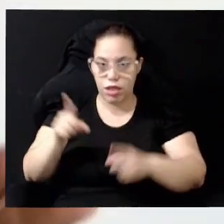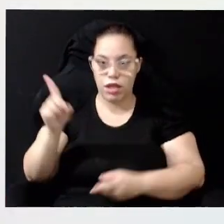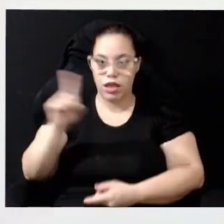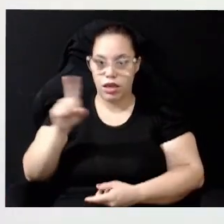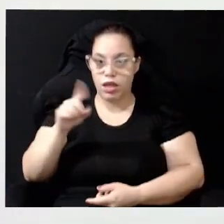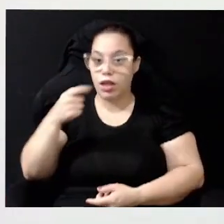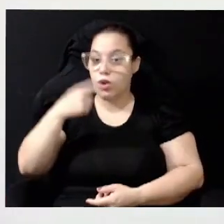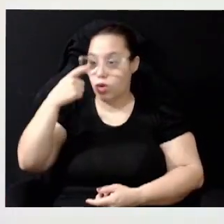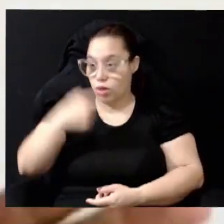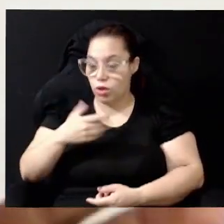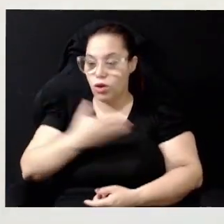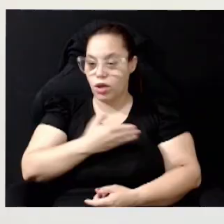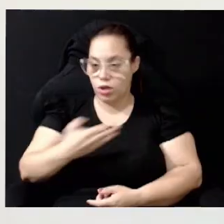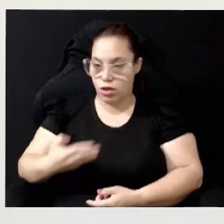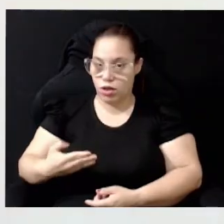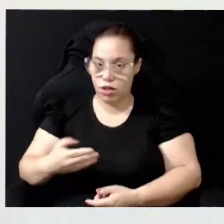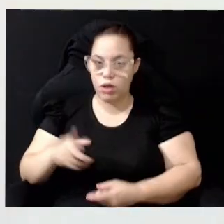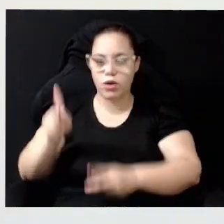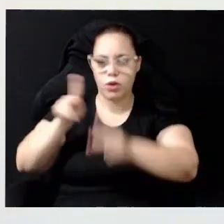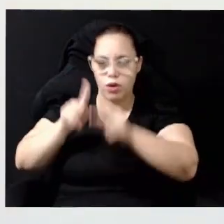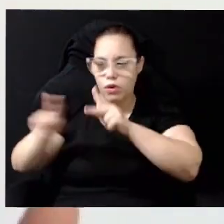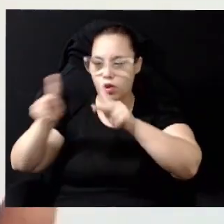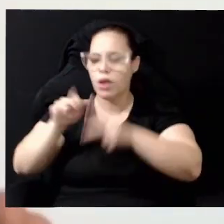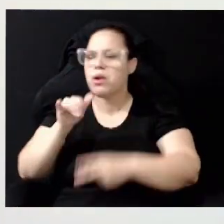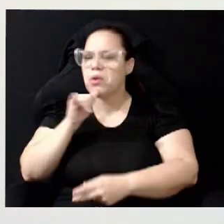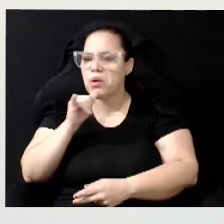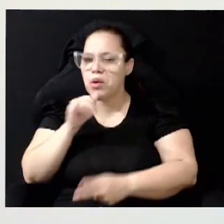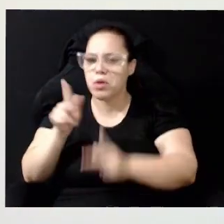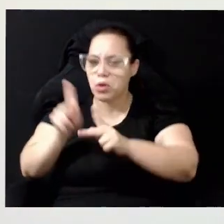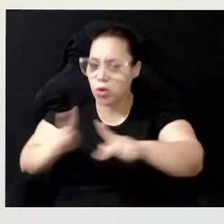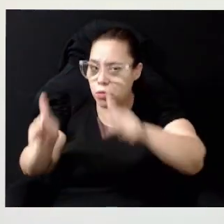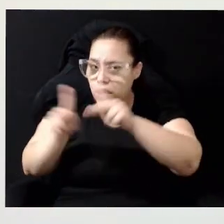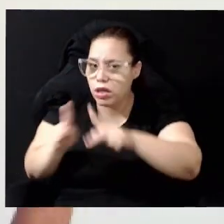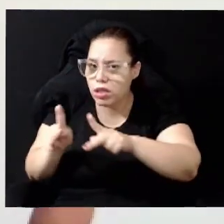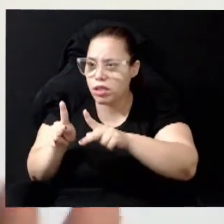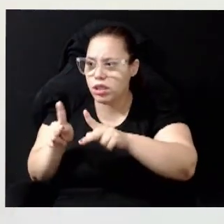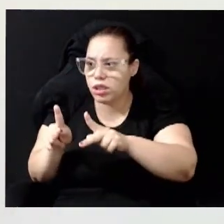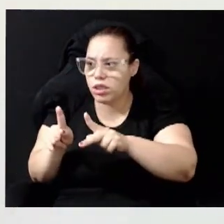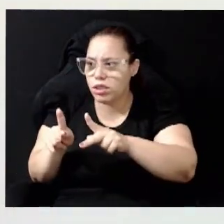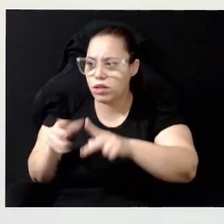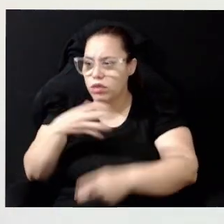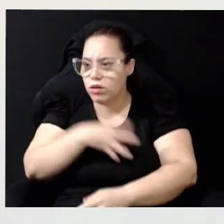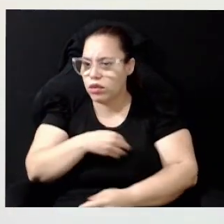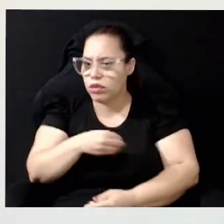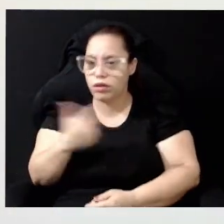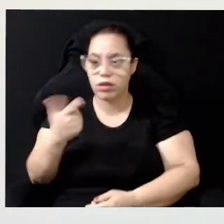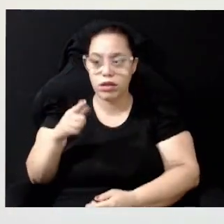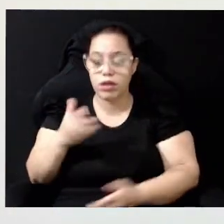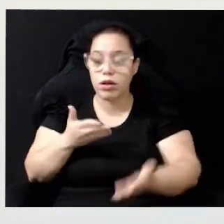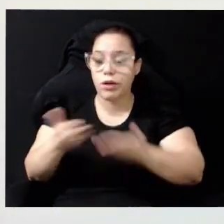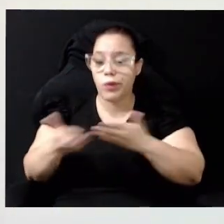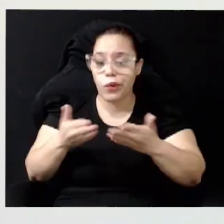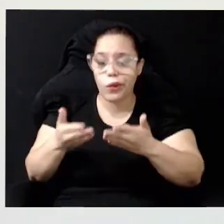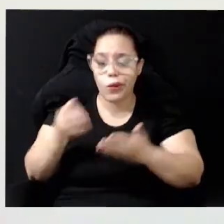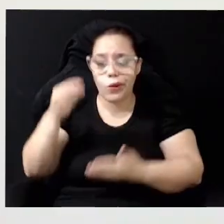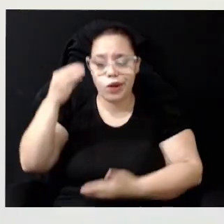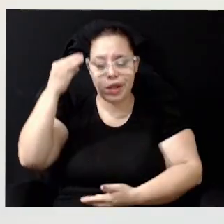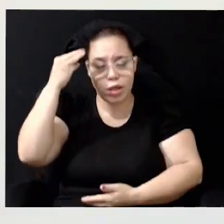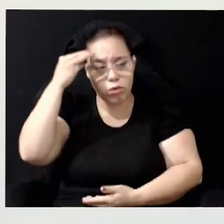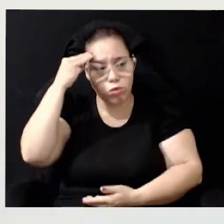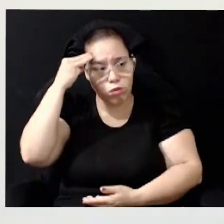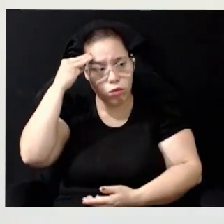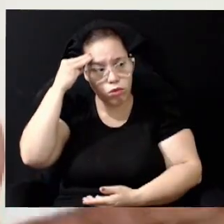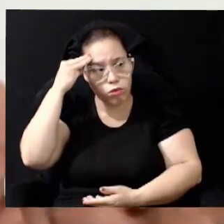estou aqui em público, estou aqui no shopping, vou dar um exemplo, né? Estou aqui no shopping, meu filho não está sabendo lidar com as emoções, isso